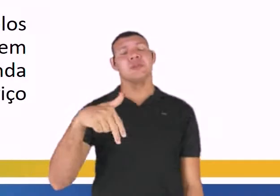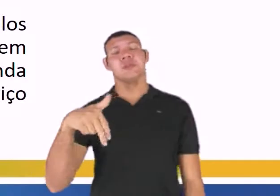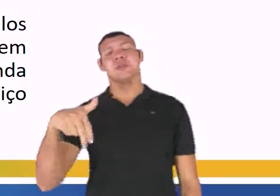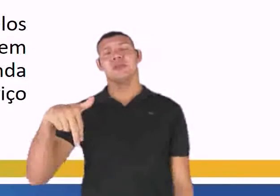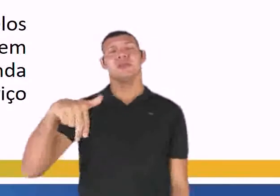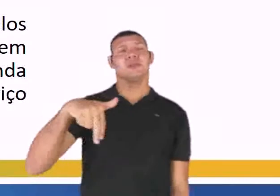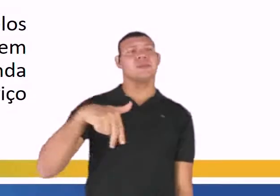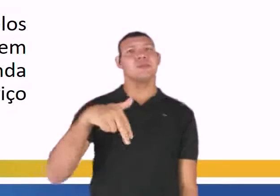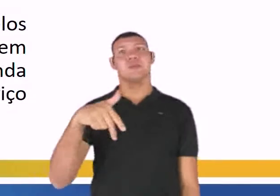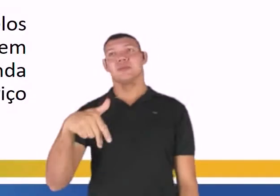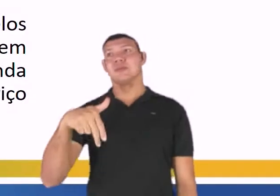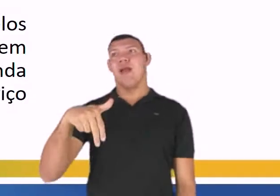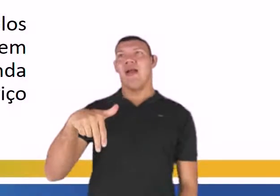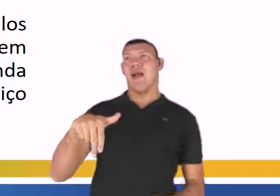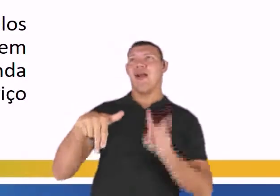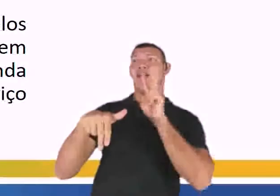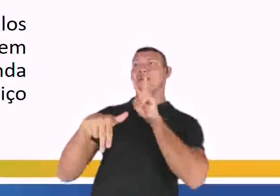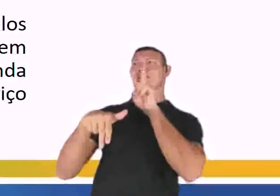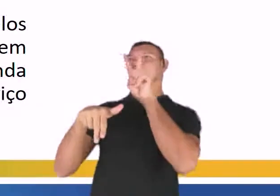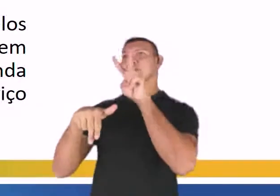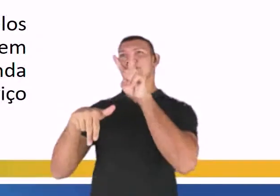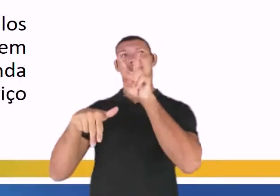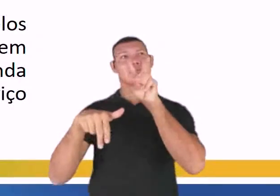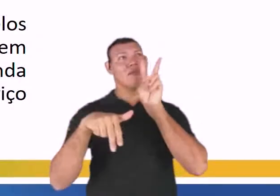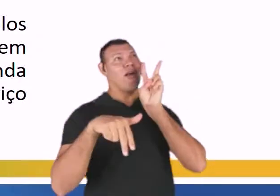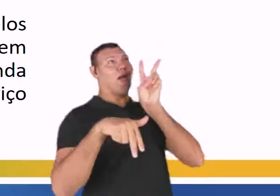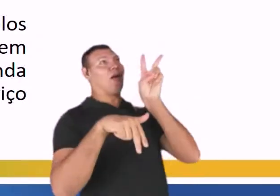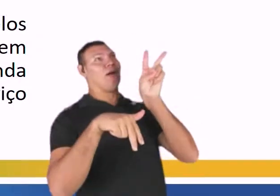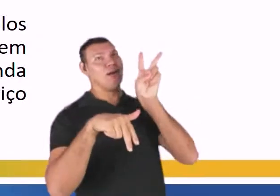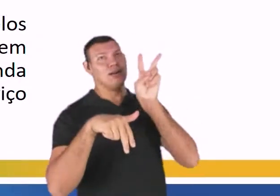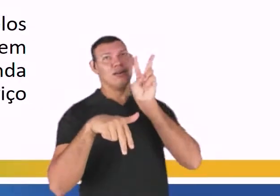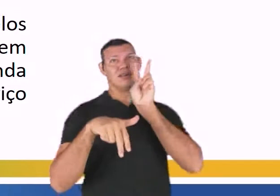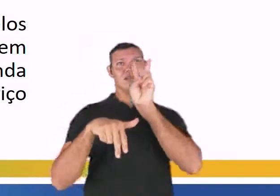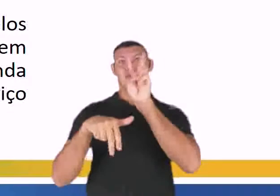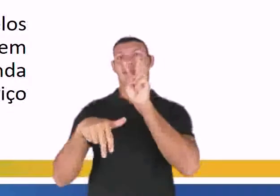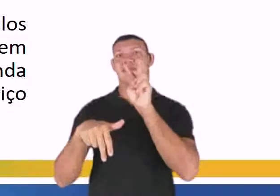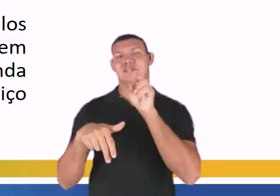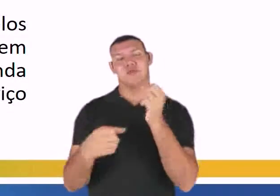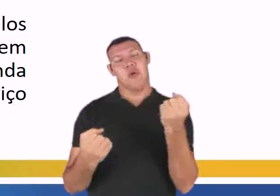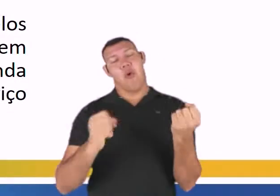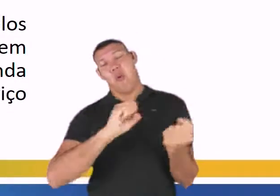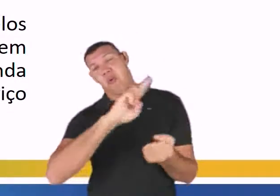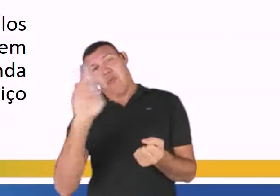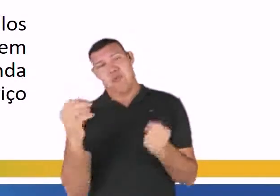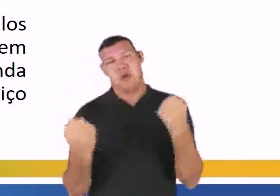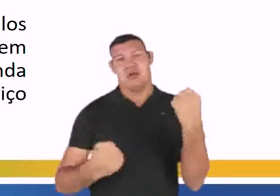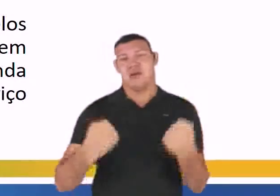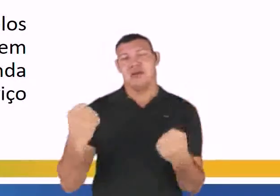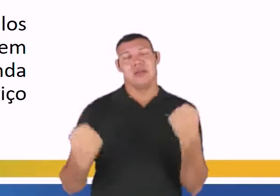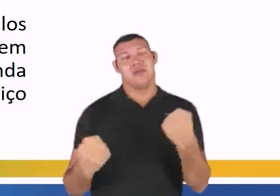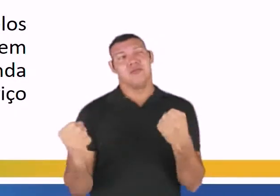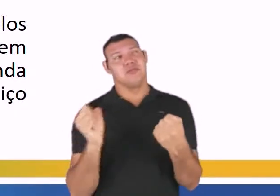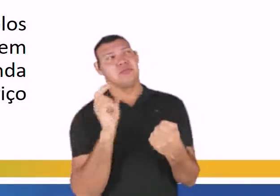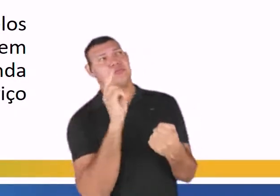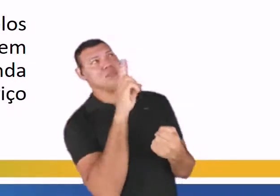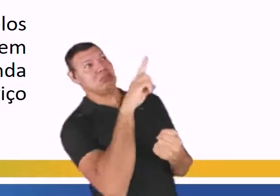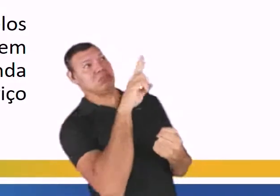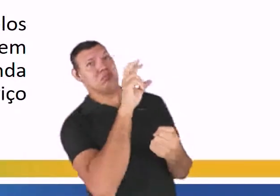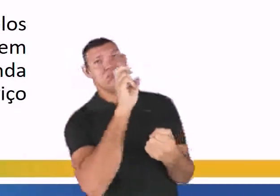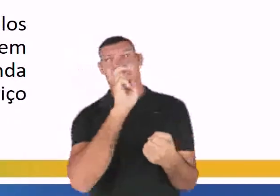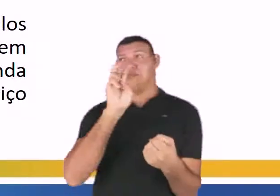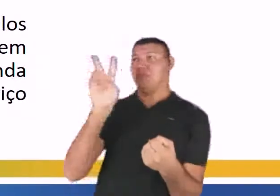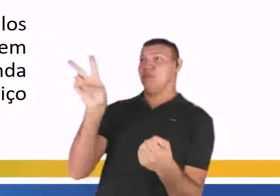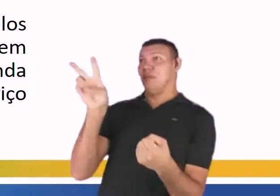pedestres, transeuntes pela rua, dentro dos nossos carros, veículos particulares, ônibus